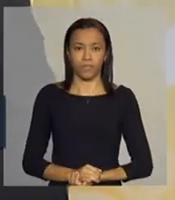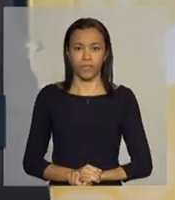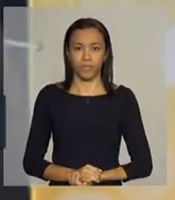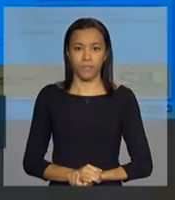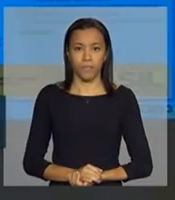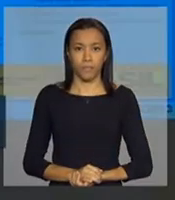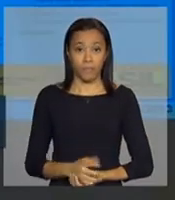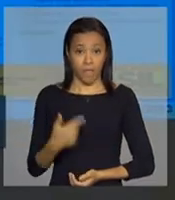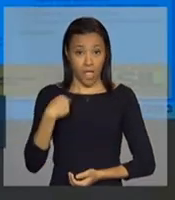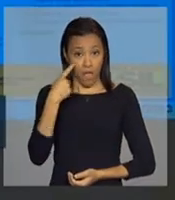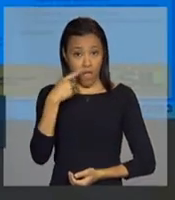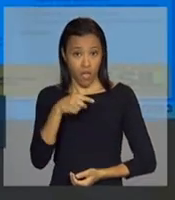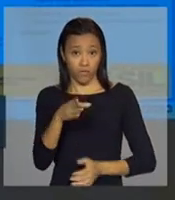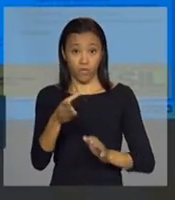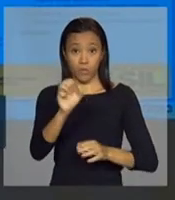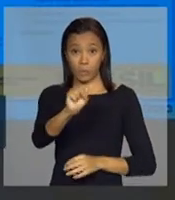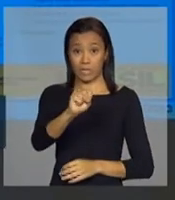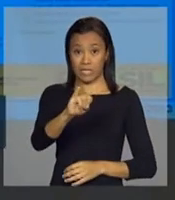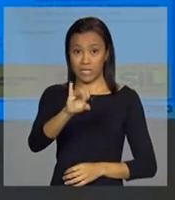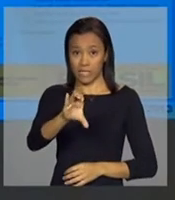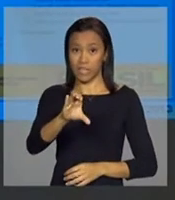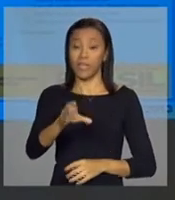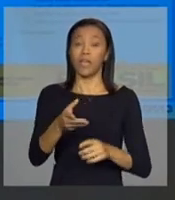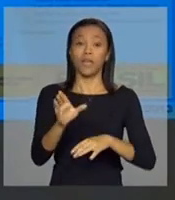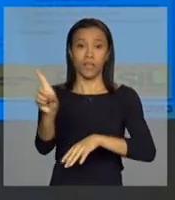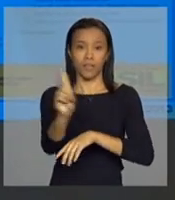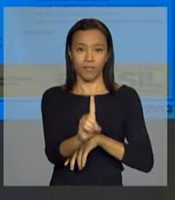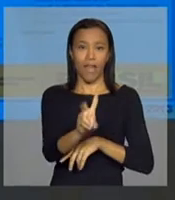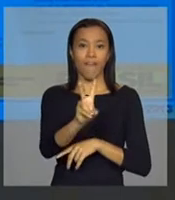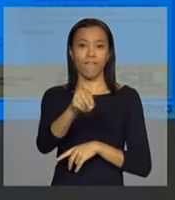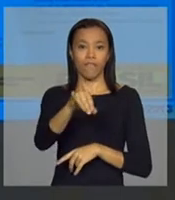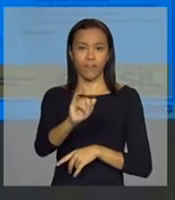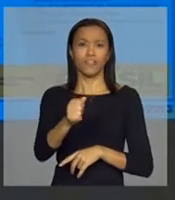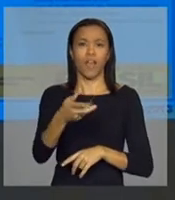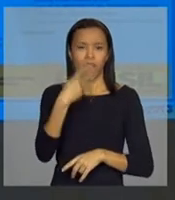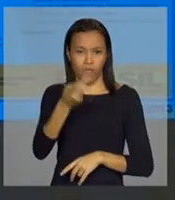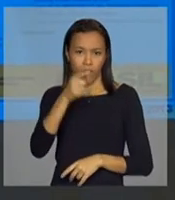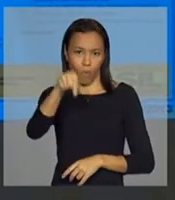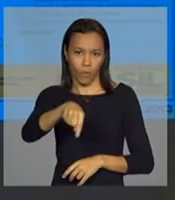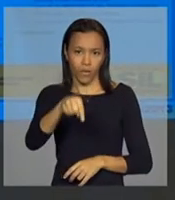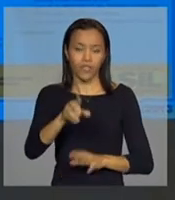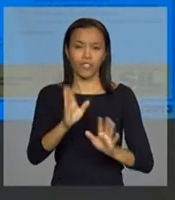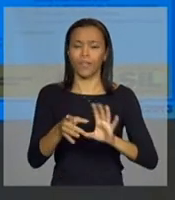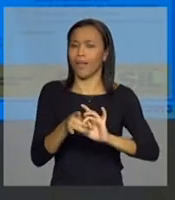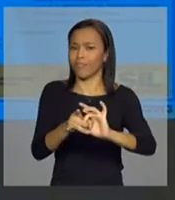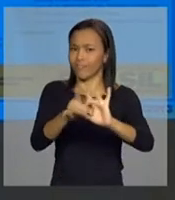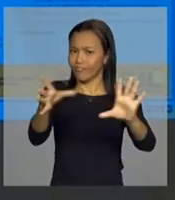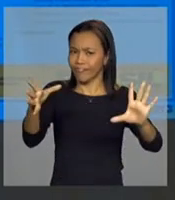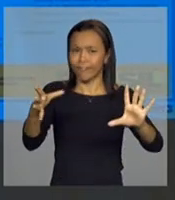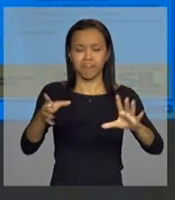Esse é o ESIC que a doutora Vânia Vieira citou, é o ESIC que já está à